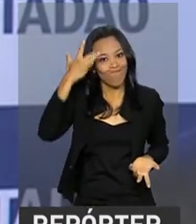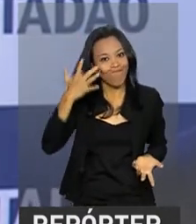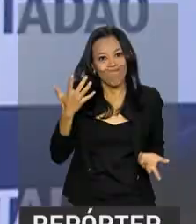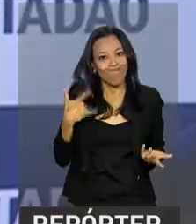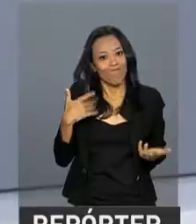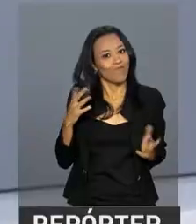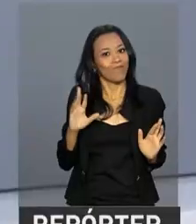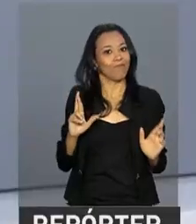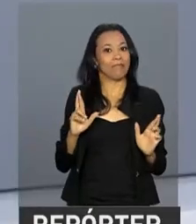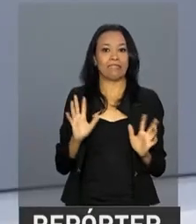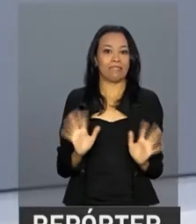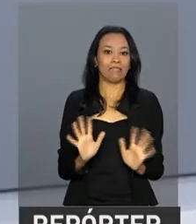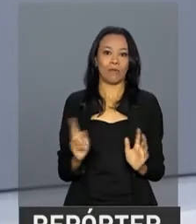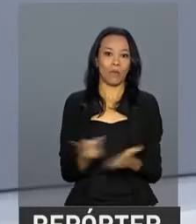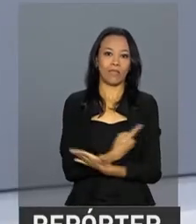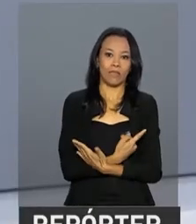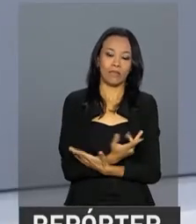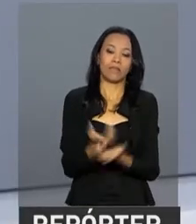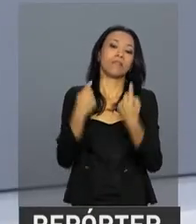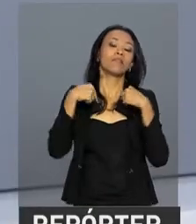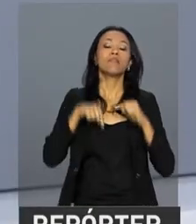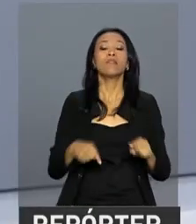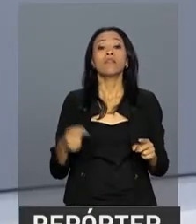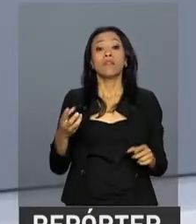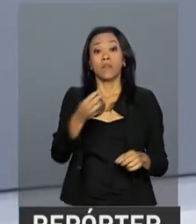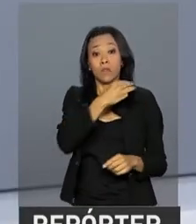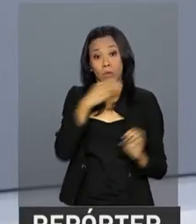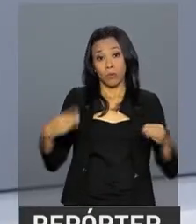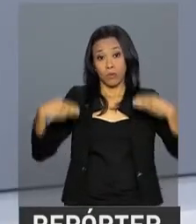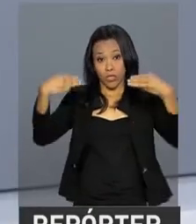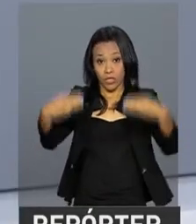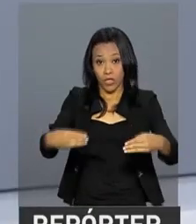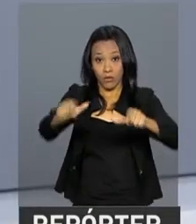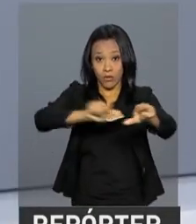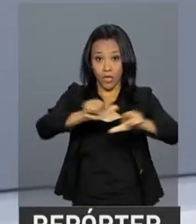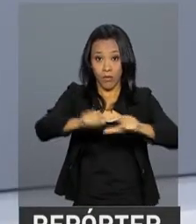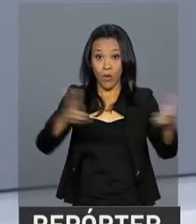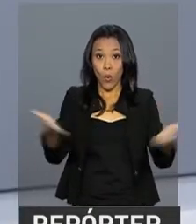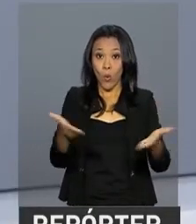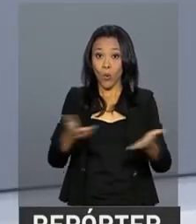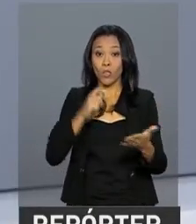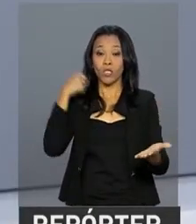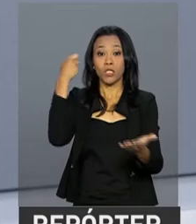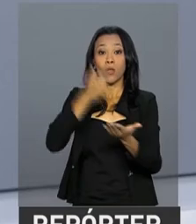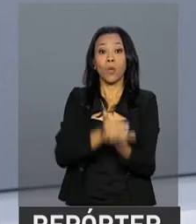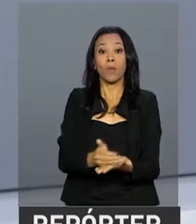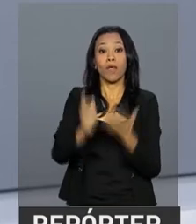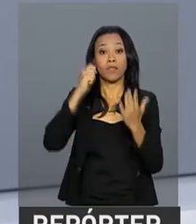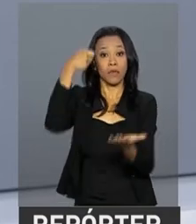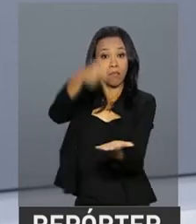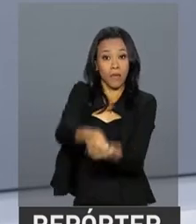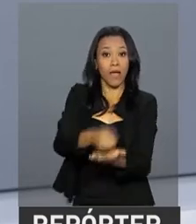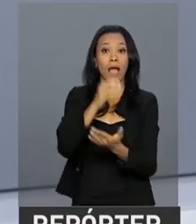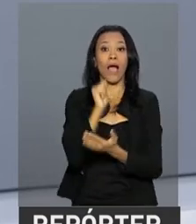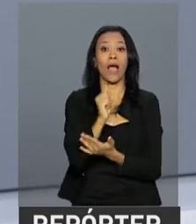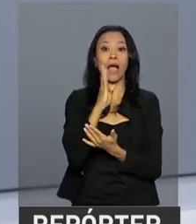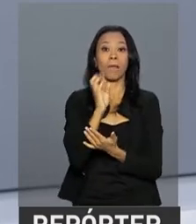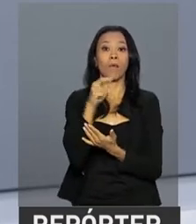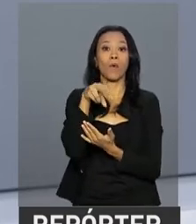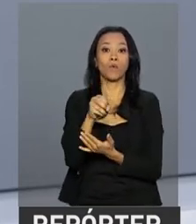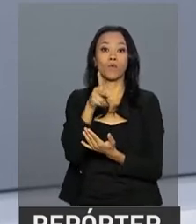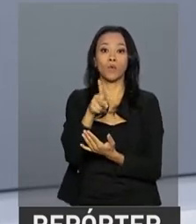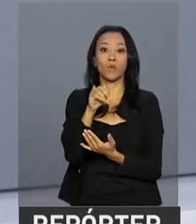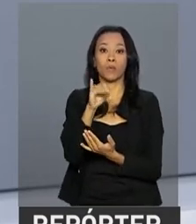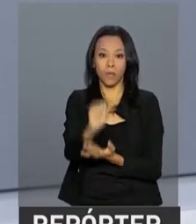aconteça o ministério do trabalho libera hoje o pagamento do abono salarial do pis/pasep de 2016